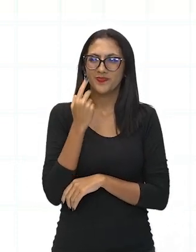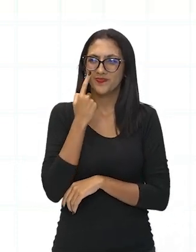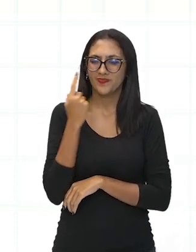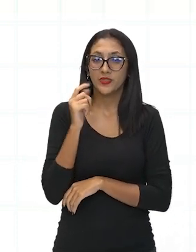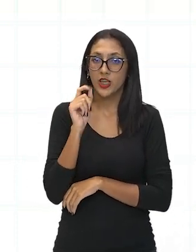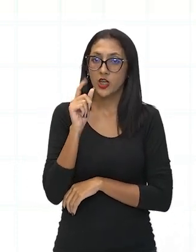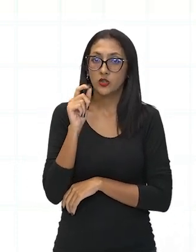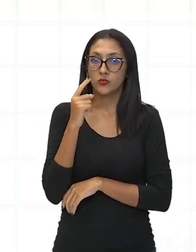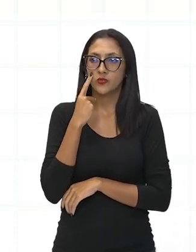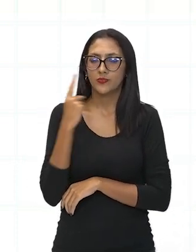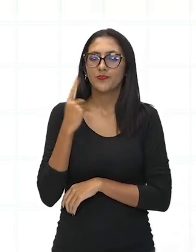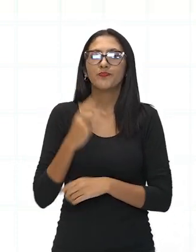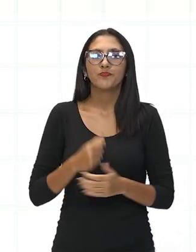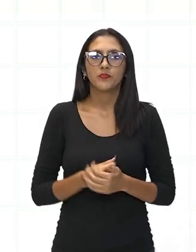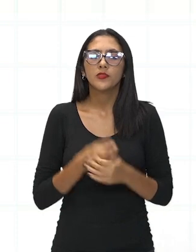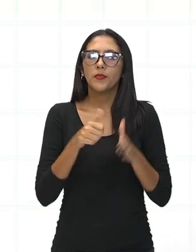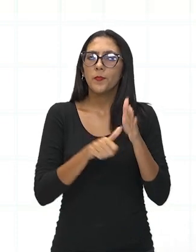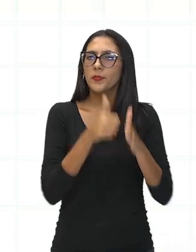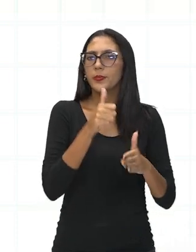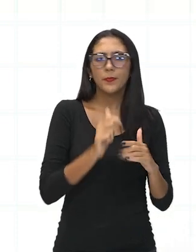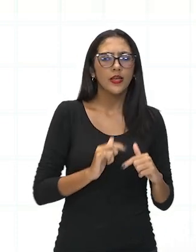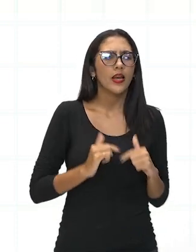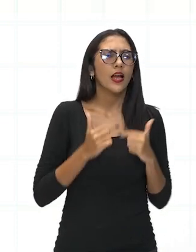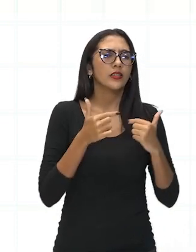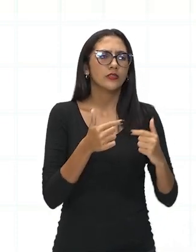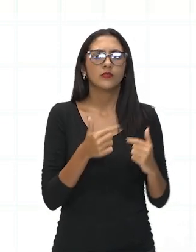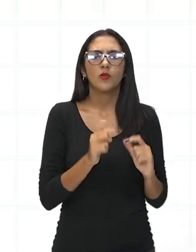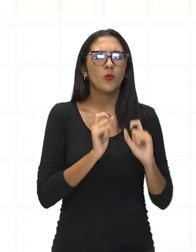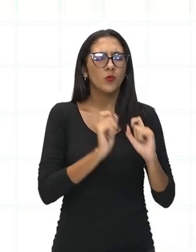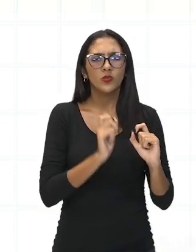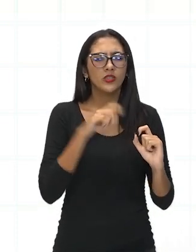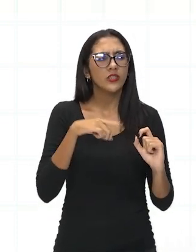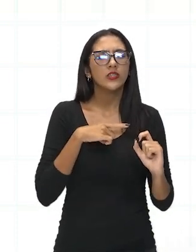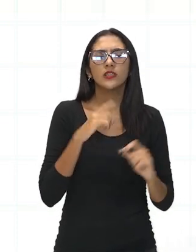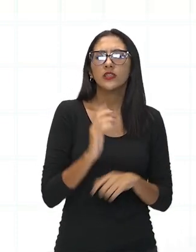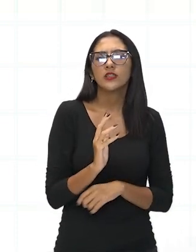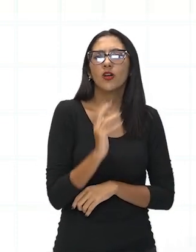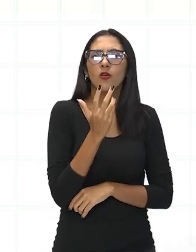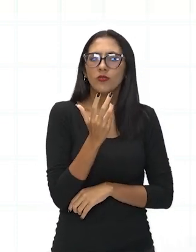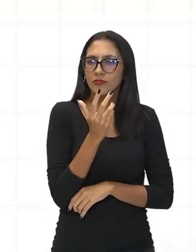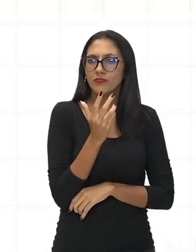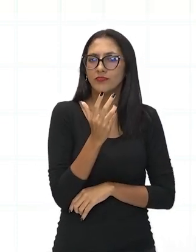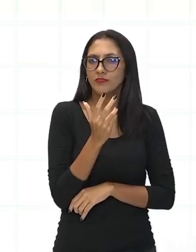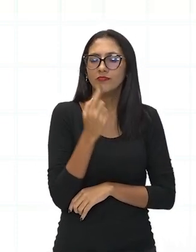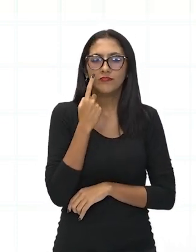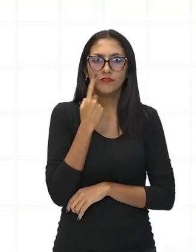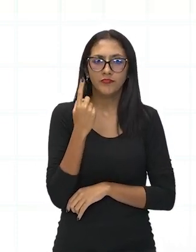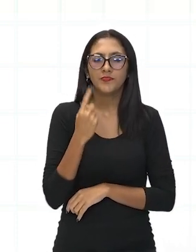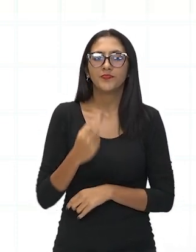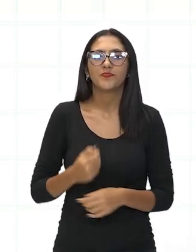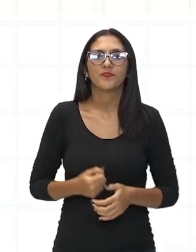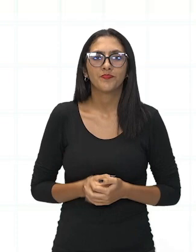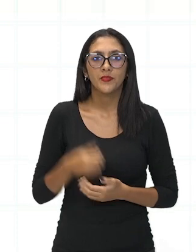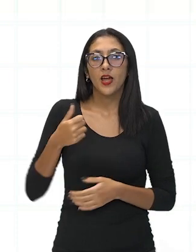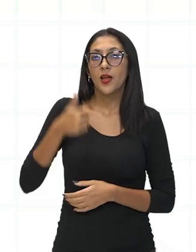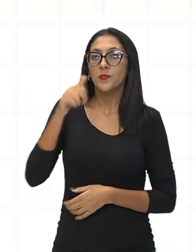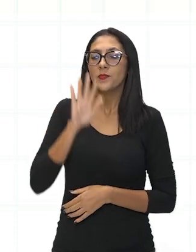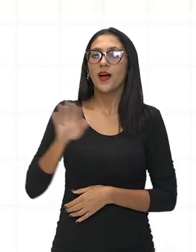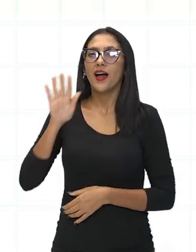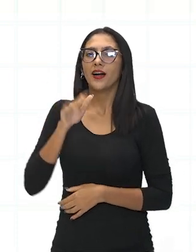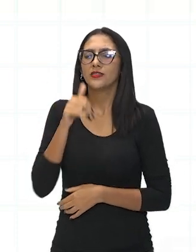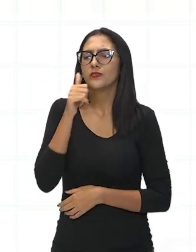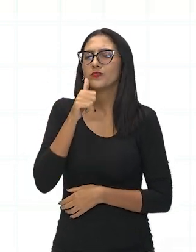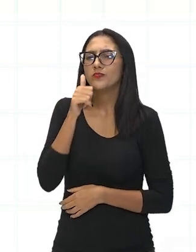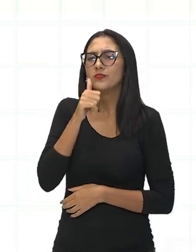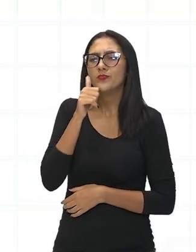tenho a primeira ação aqui, tá? O que estava acontecendo? Observem que eu tenho uma pessoa, uma garota,